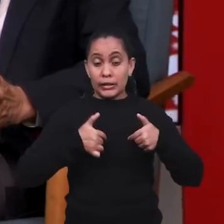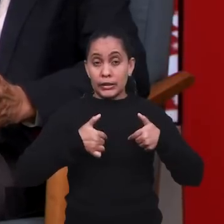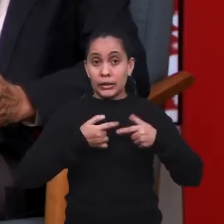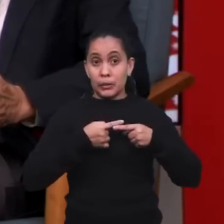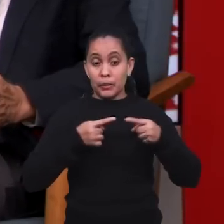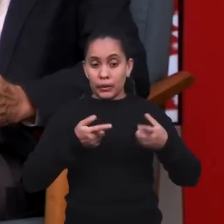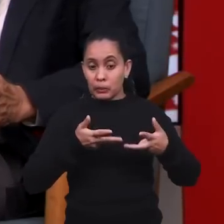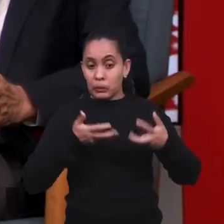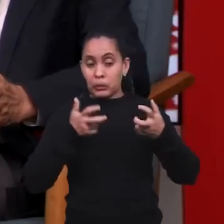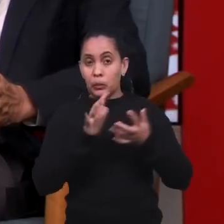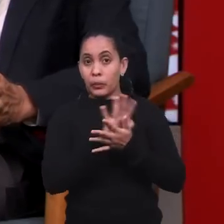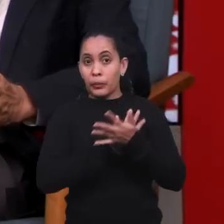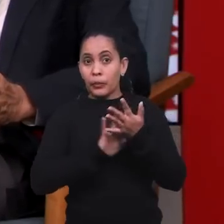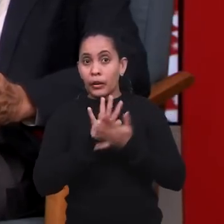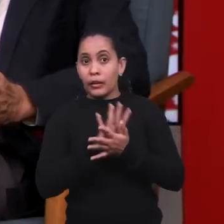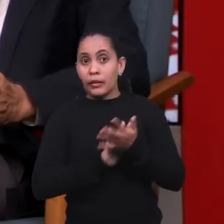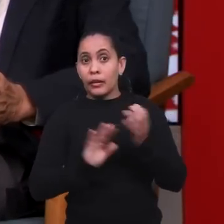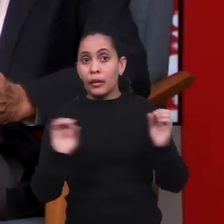casos